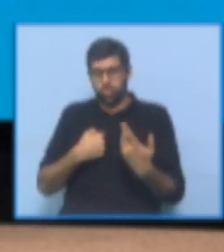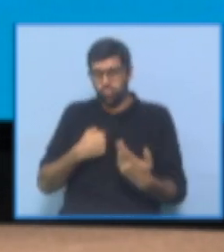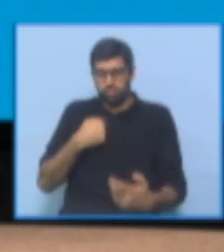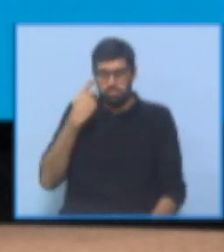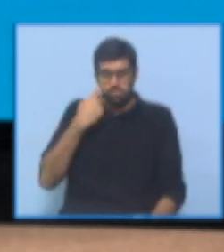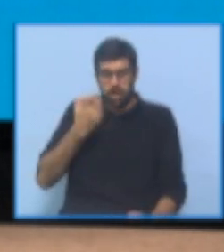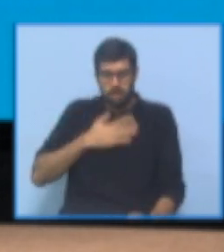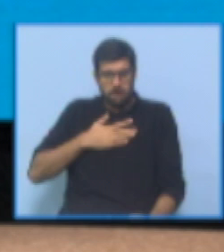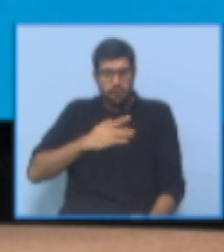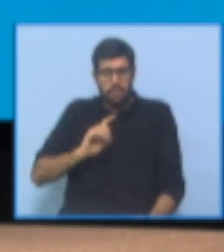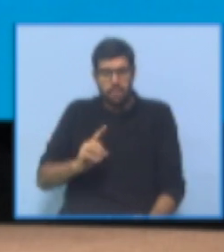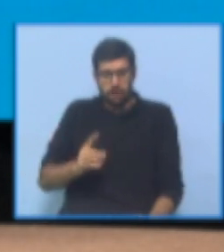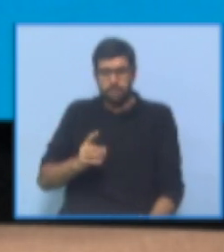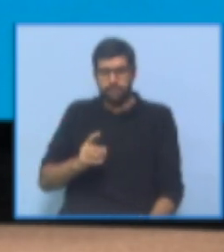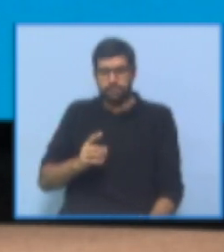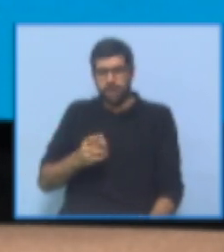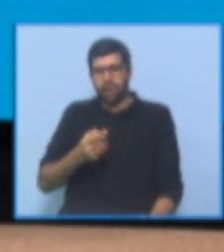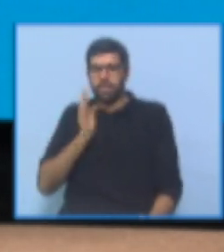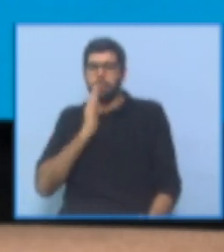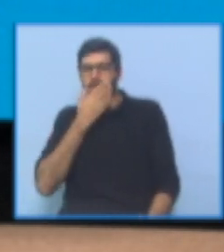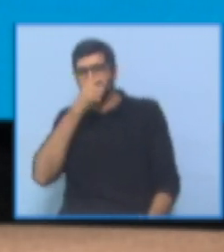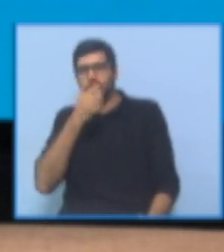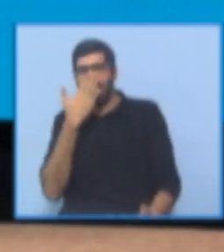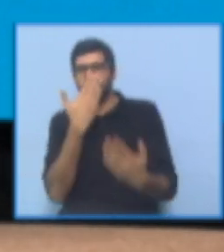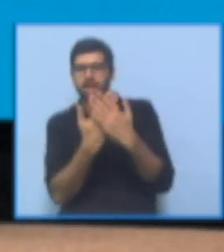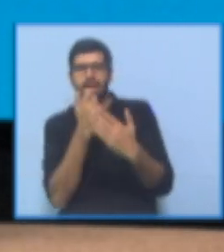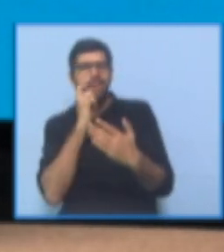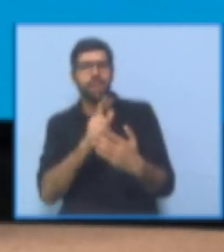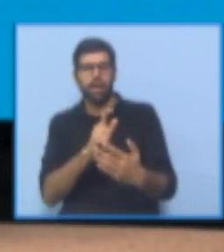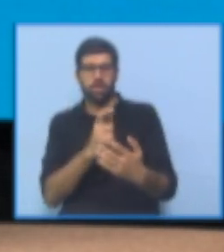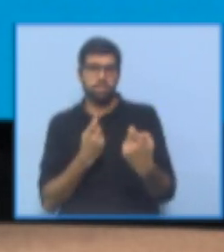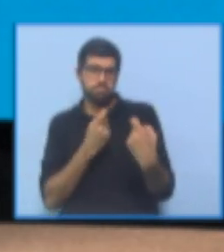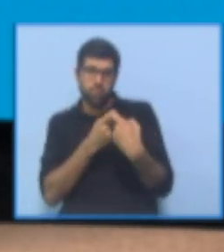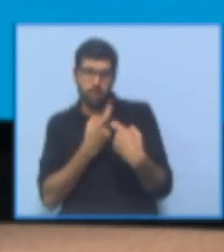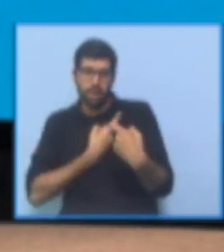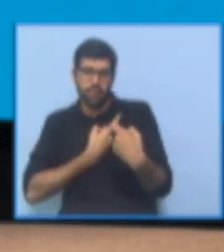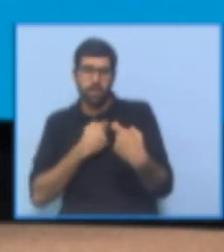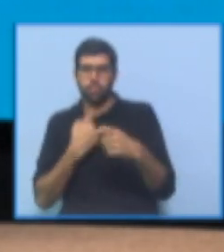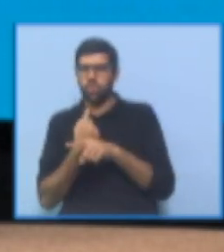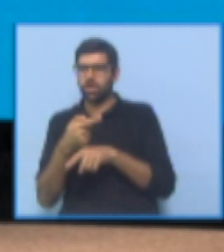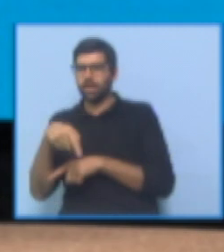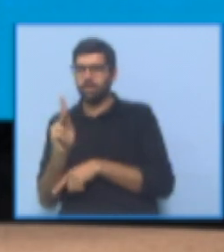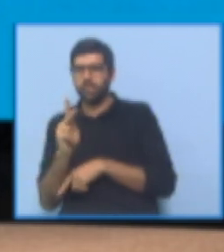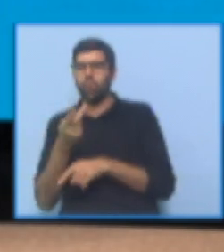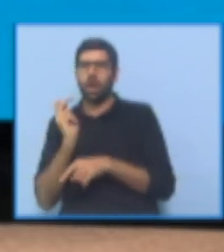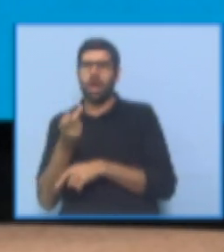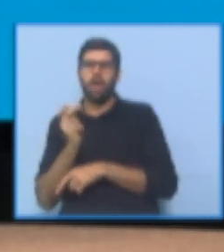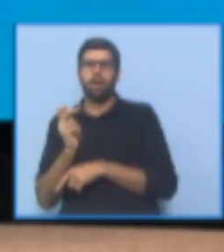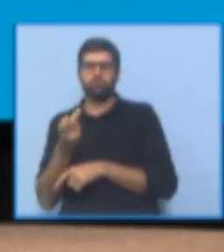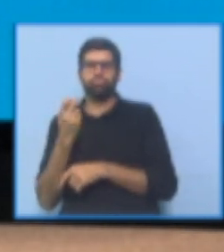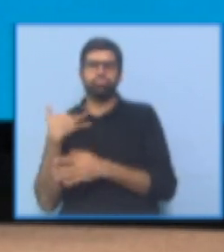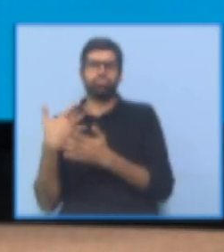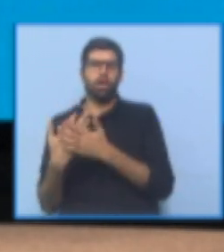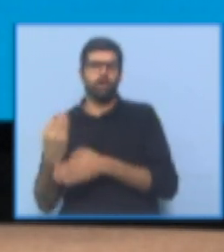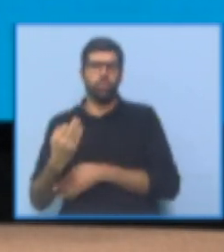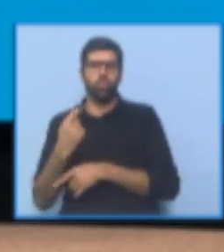isto, ter muito diante de mim quem é o auditório. Uma coisa é eu estar a falar para a televisão, como fiz durante muitos anos. Outra